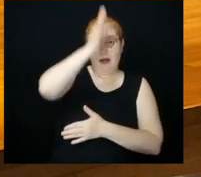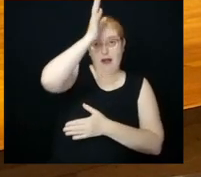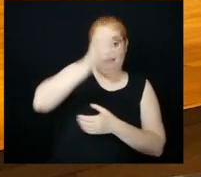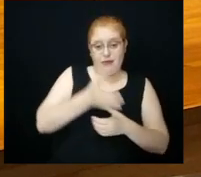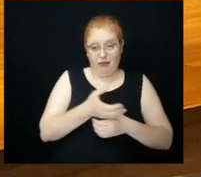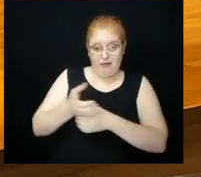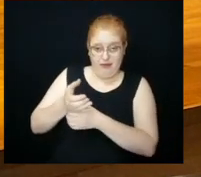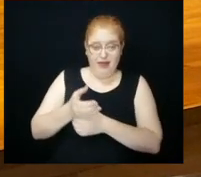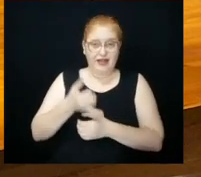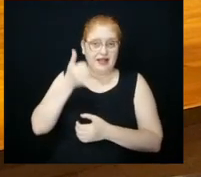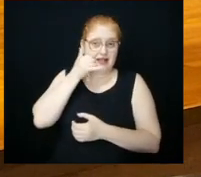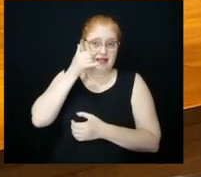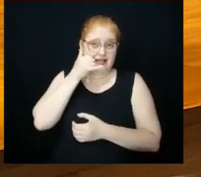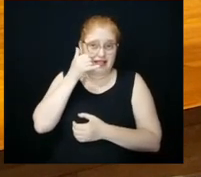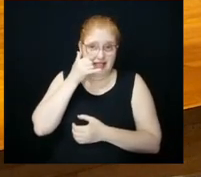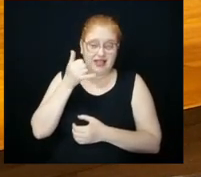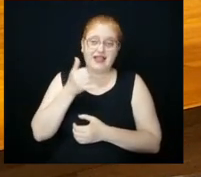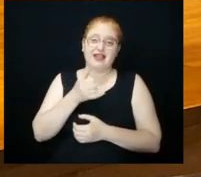ligue